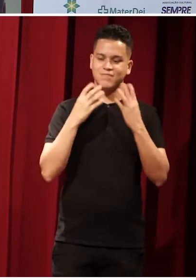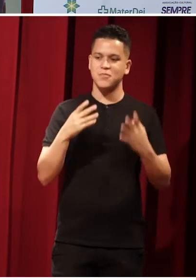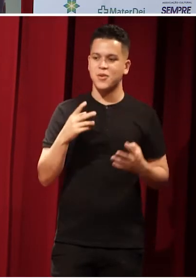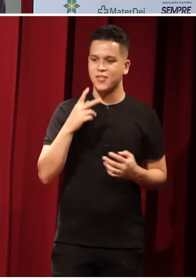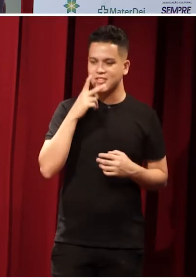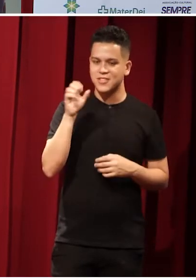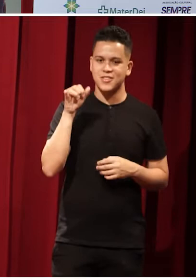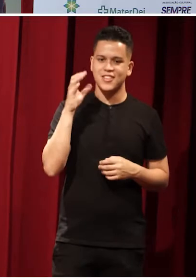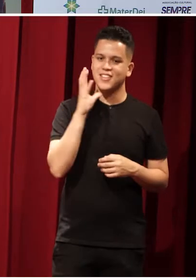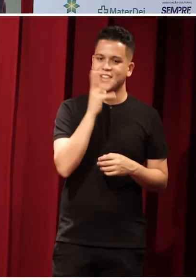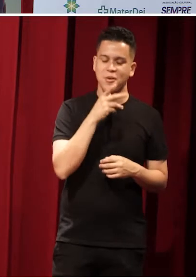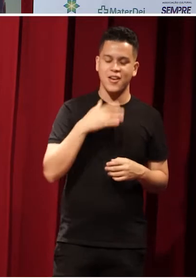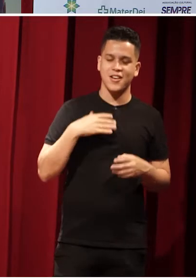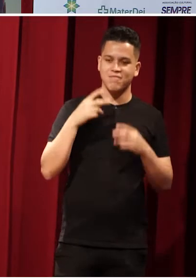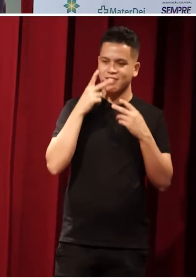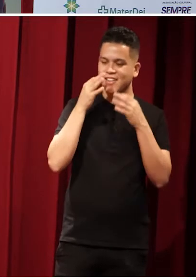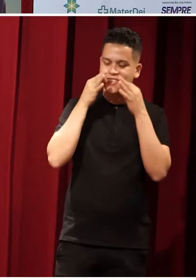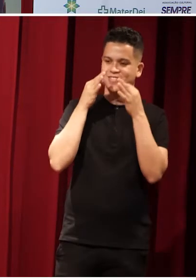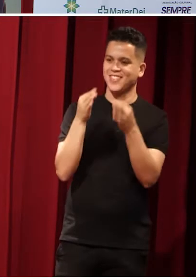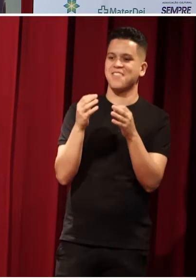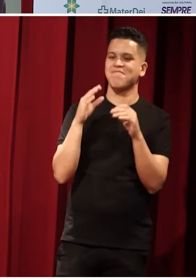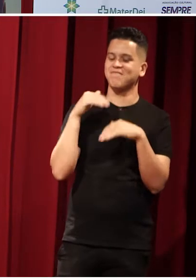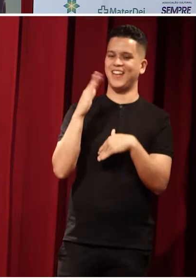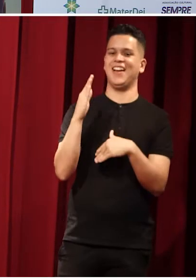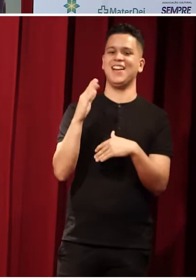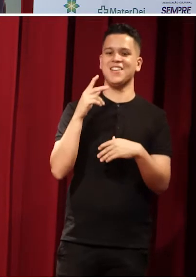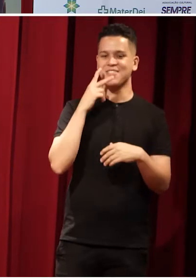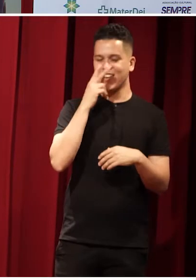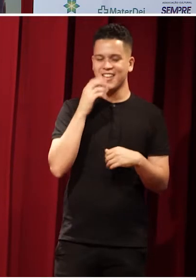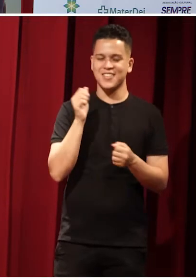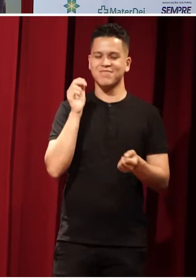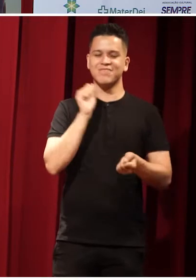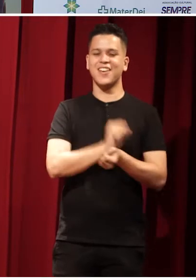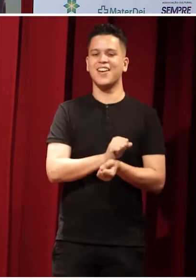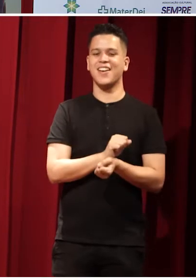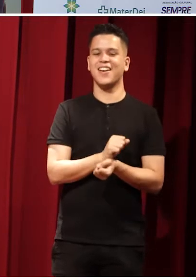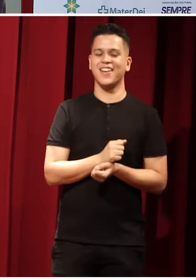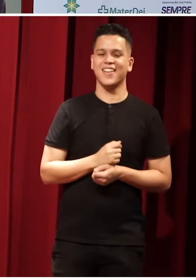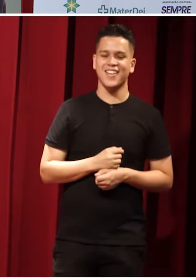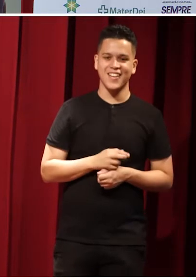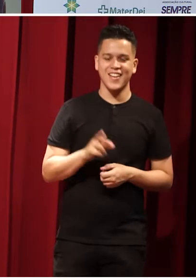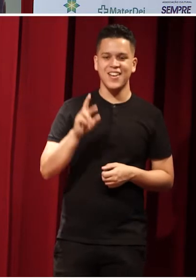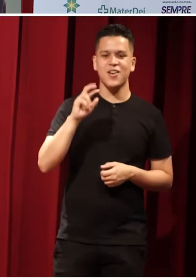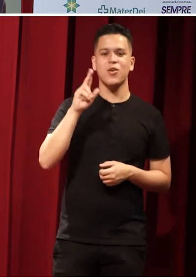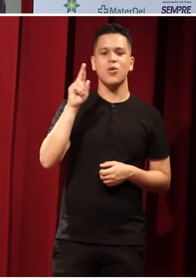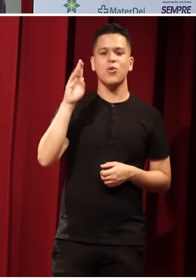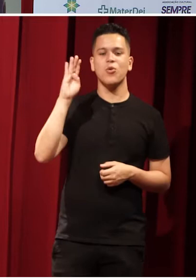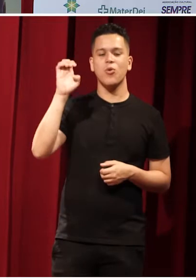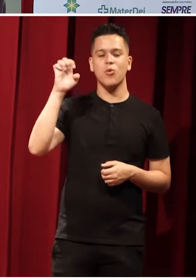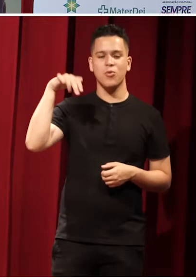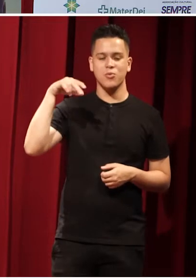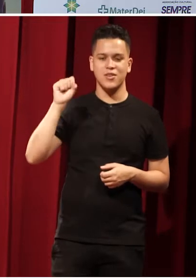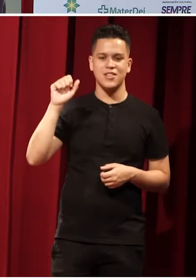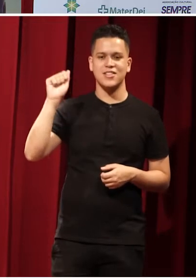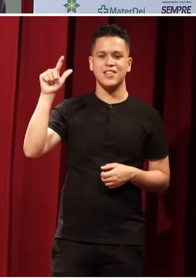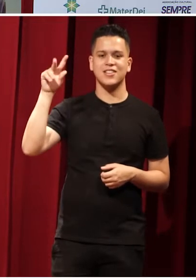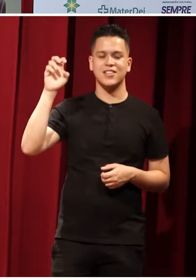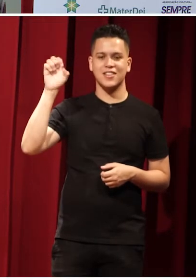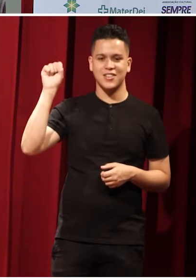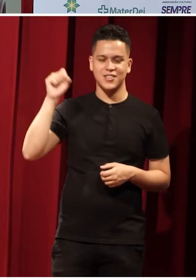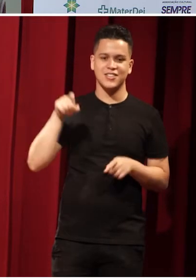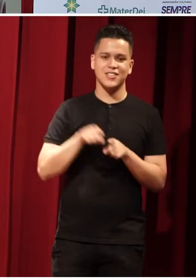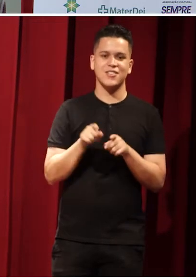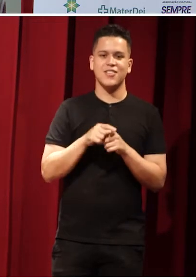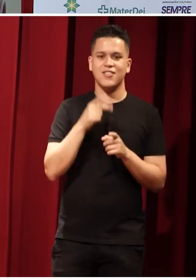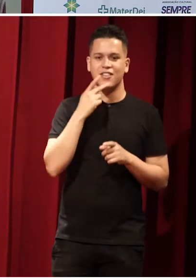atenção. Você já viu o Rubem Alves falando? O Rubem Alves falava assim. Aí dava aquelas paradinhas, a gente